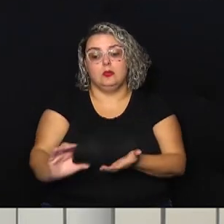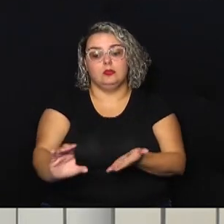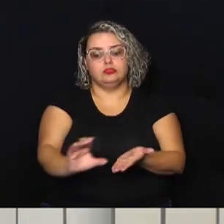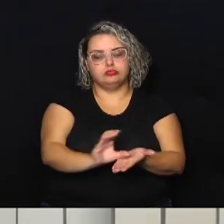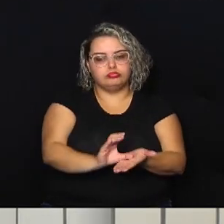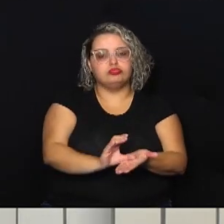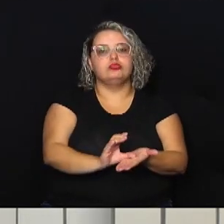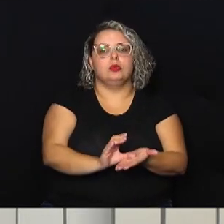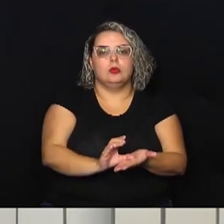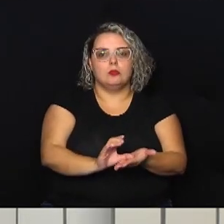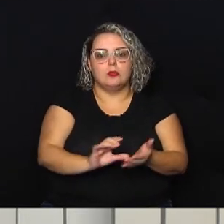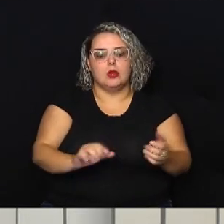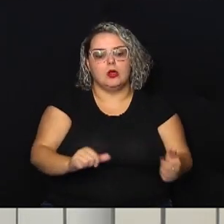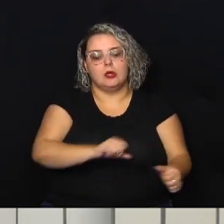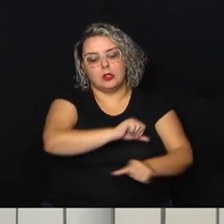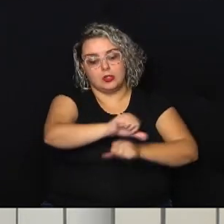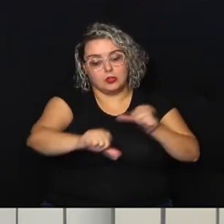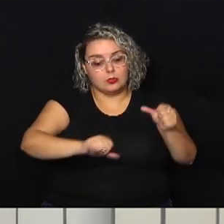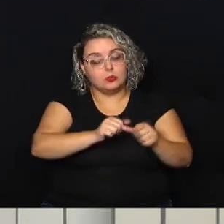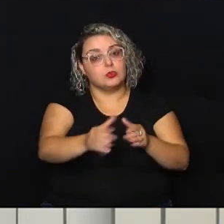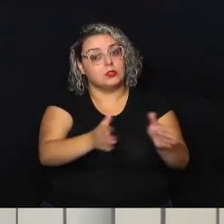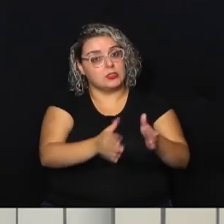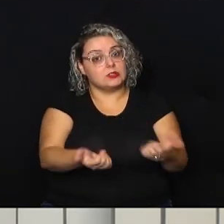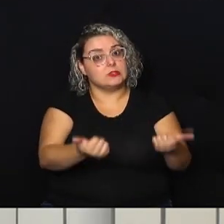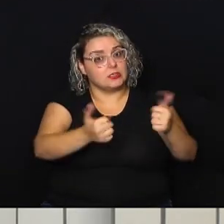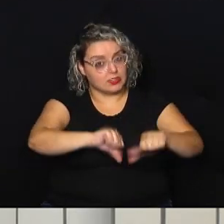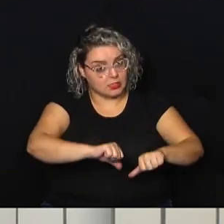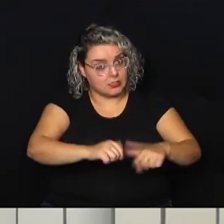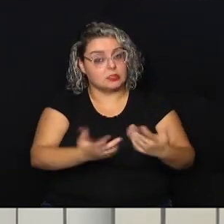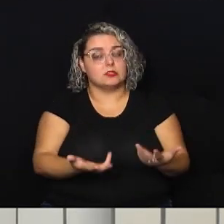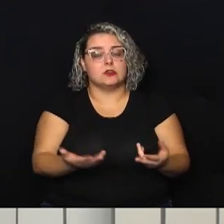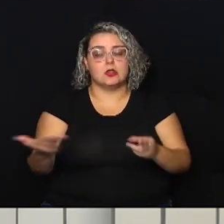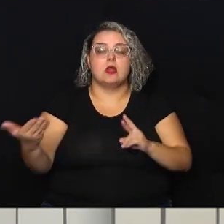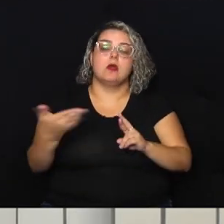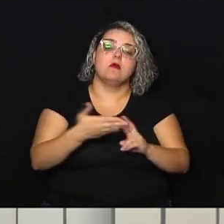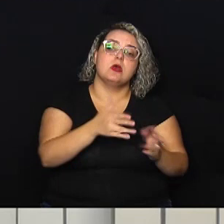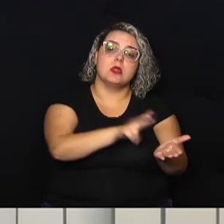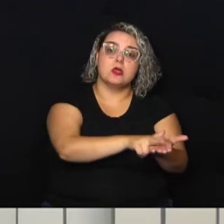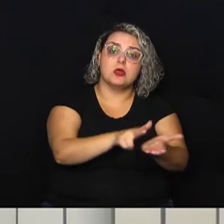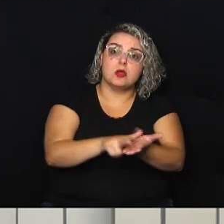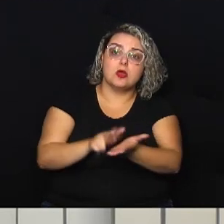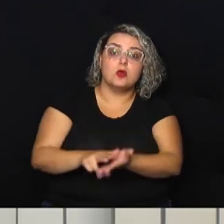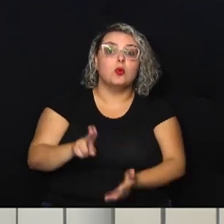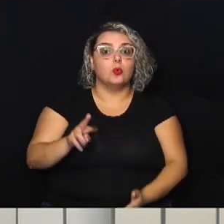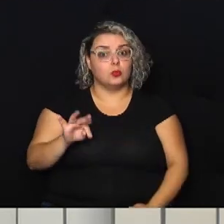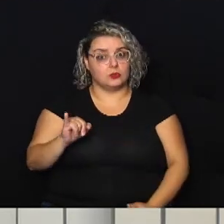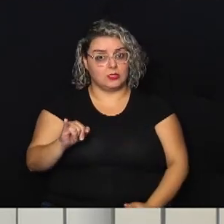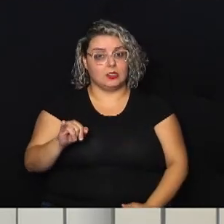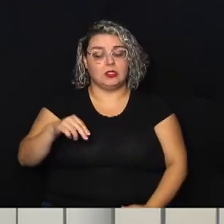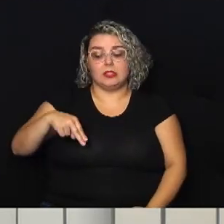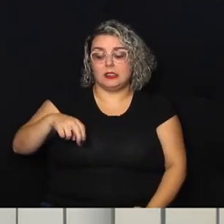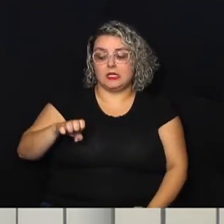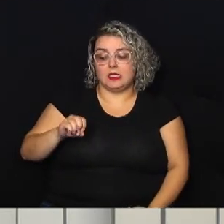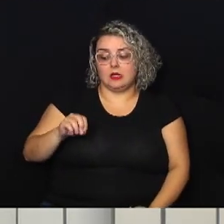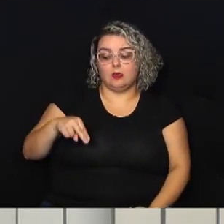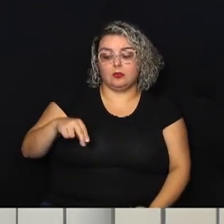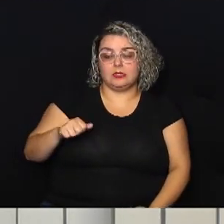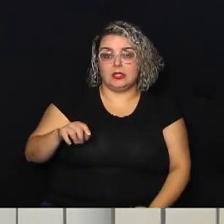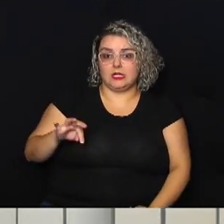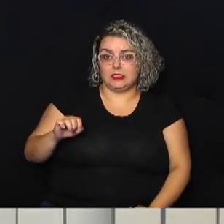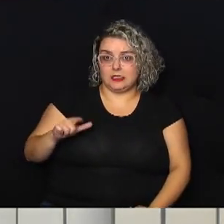reverter emergencialmente essa crise referente à questão dos leitos na UTI neonatal, alguns